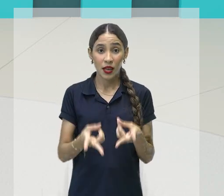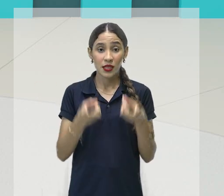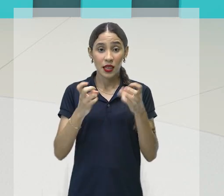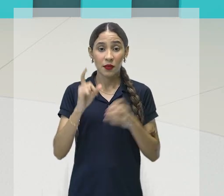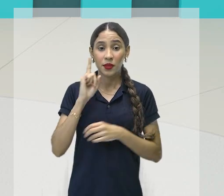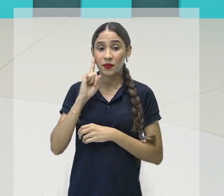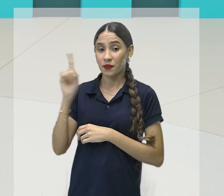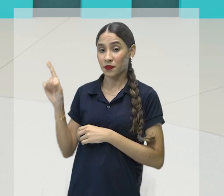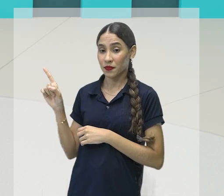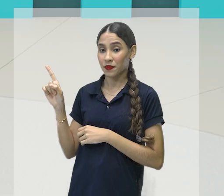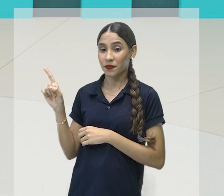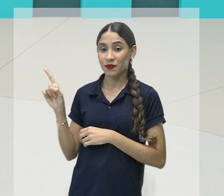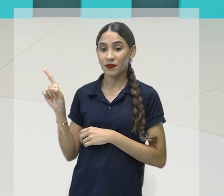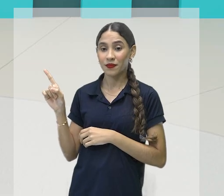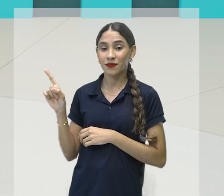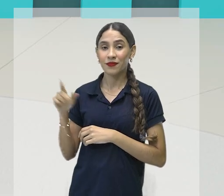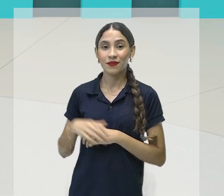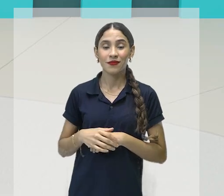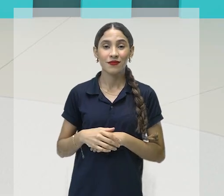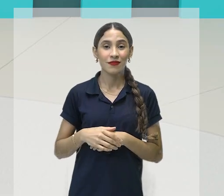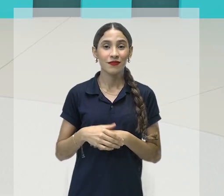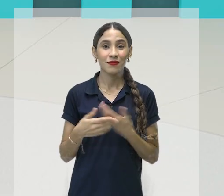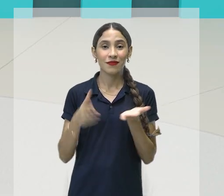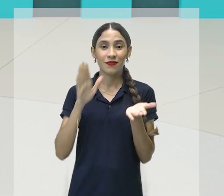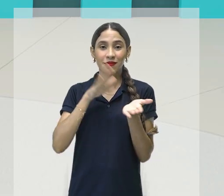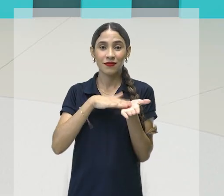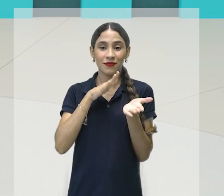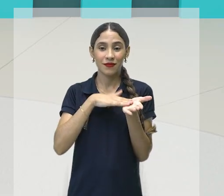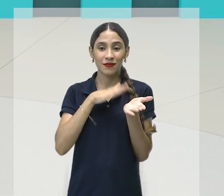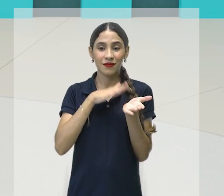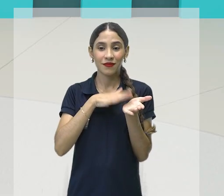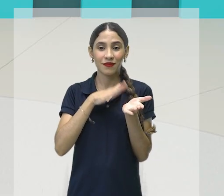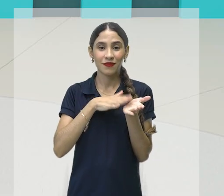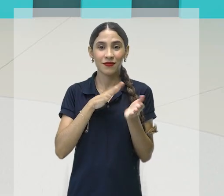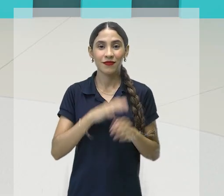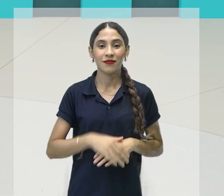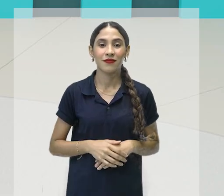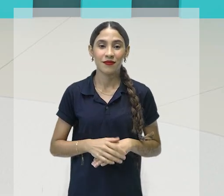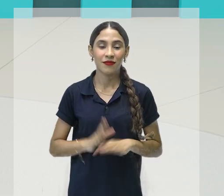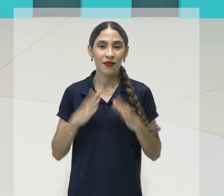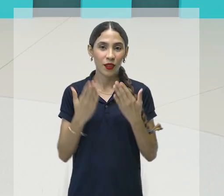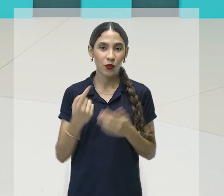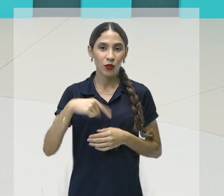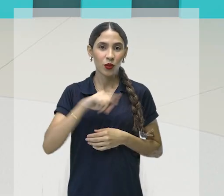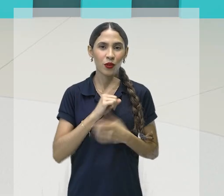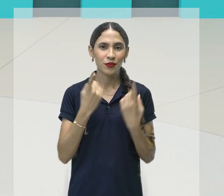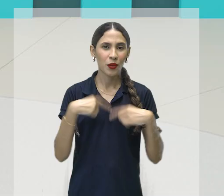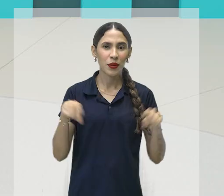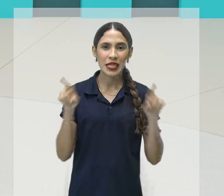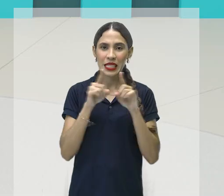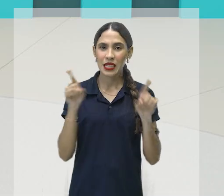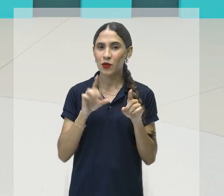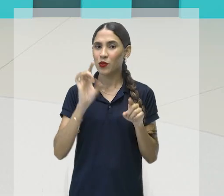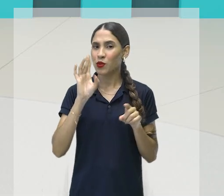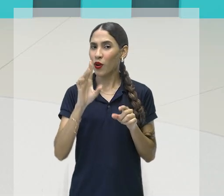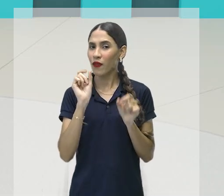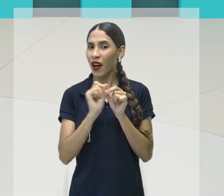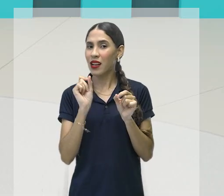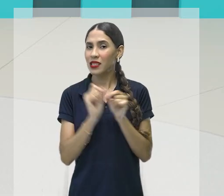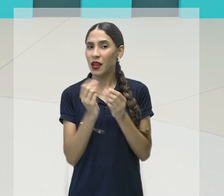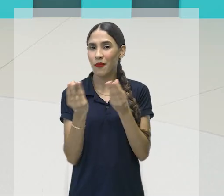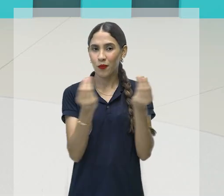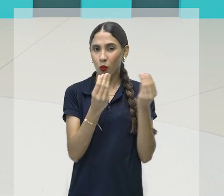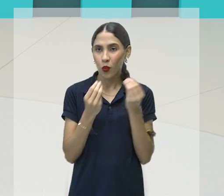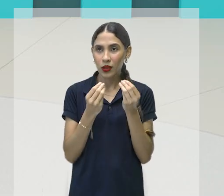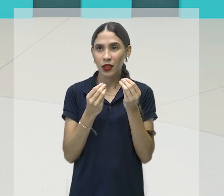só. Está na palma da nossa mão, onde nós não precisamos fazer